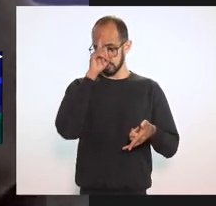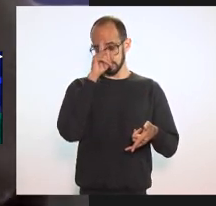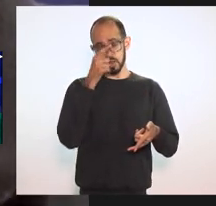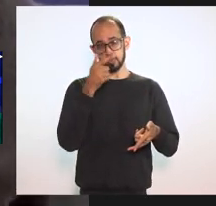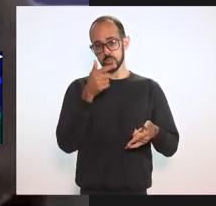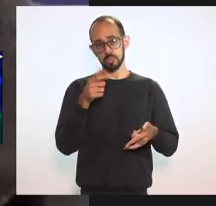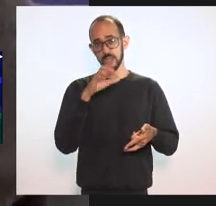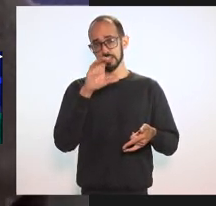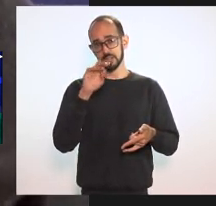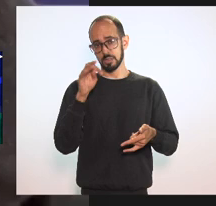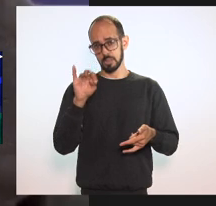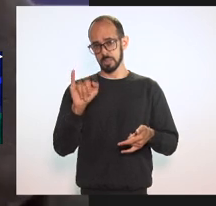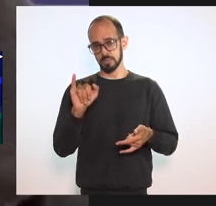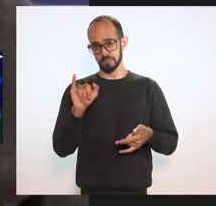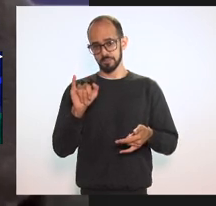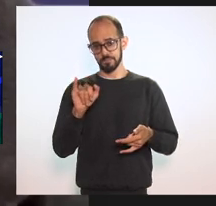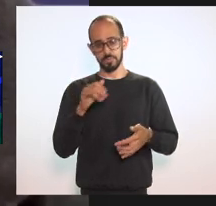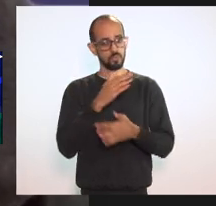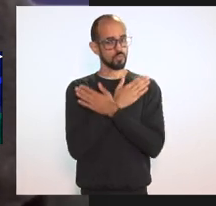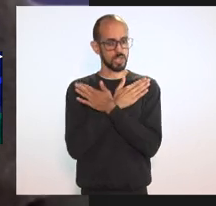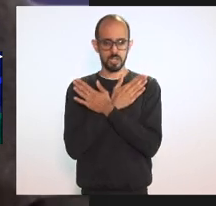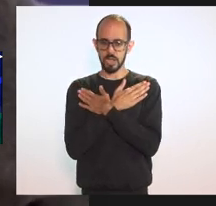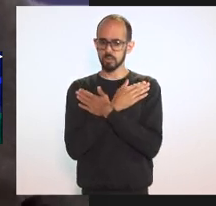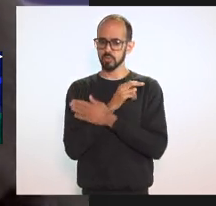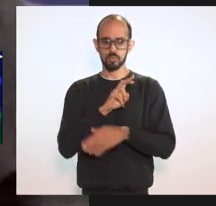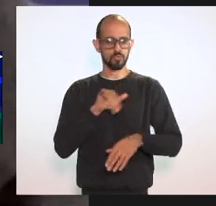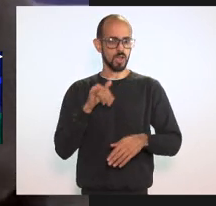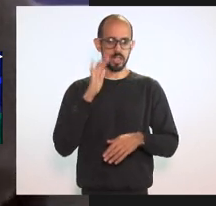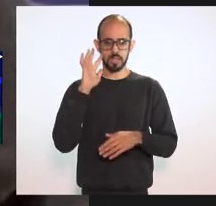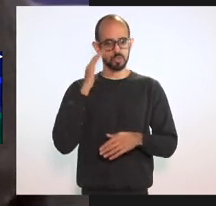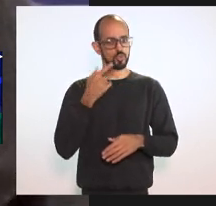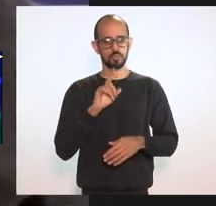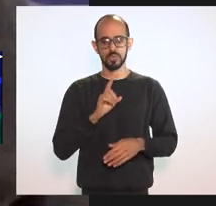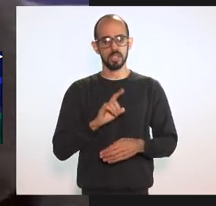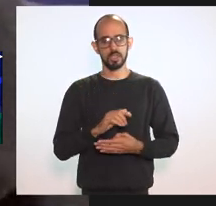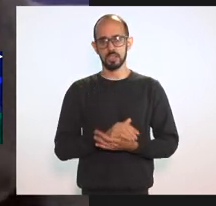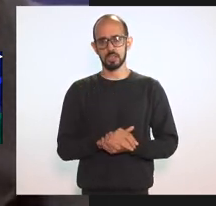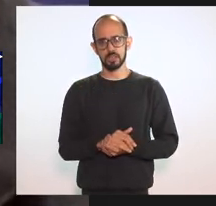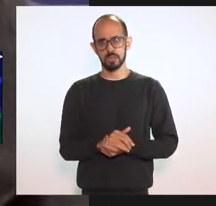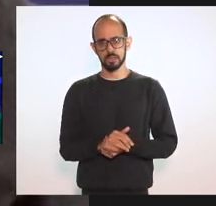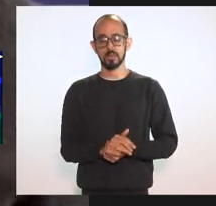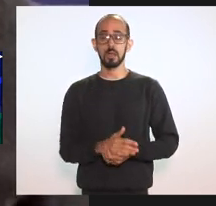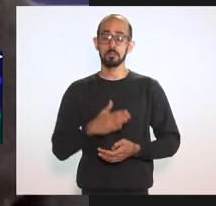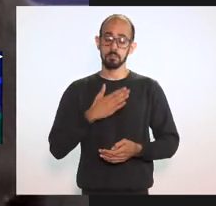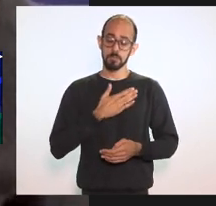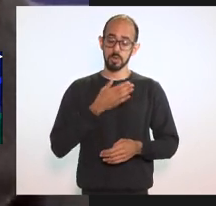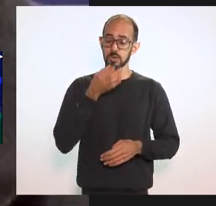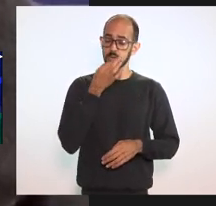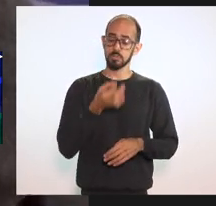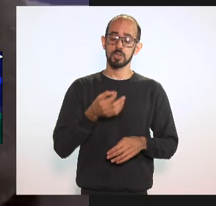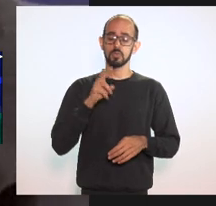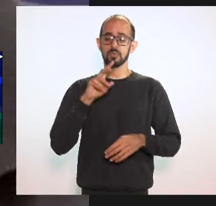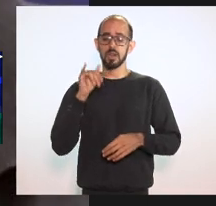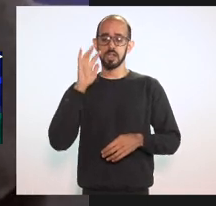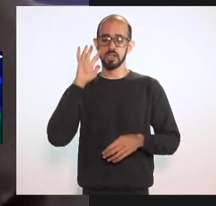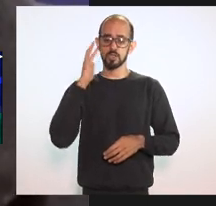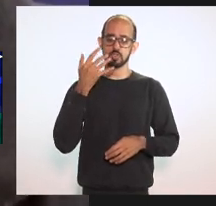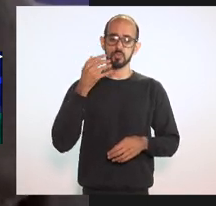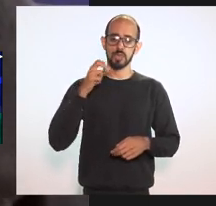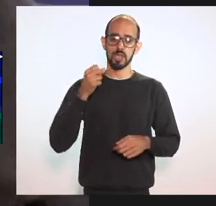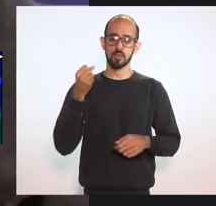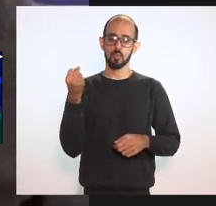acho que feriadão vai resolver um problema do Estado do Rio de Janeiro não o que vai resolver problema do Rio de Janeiro após as pessoas